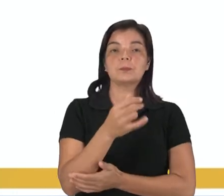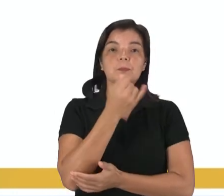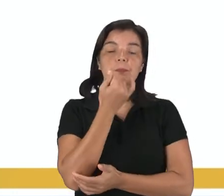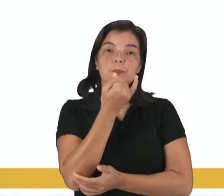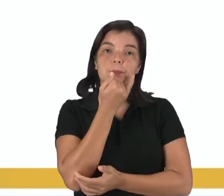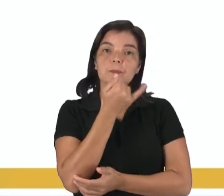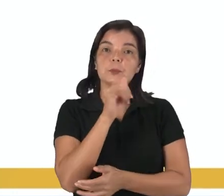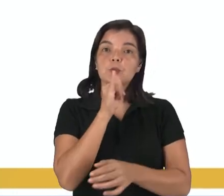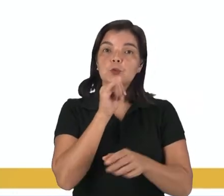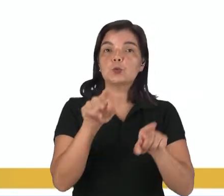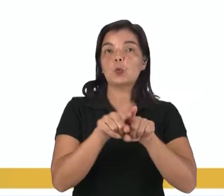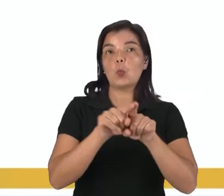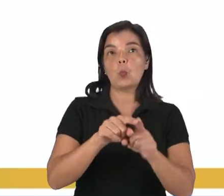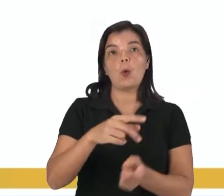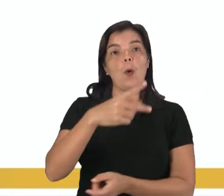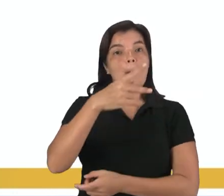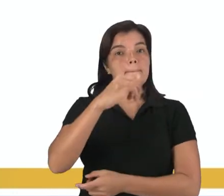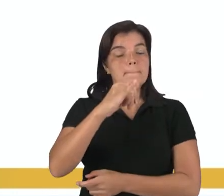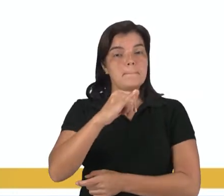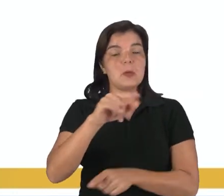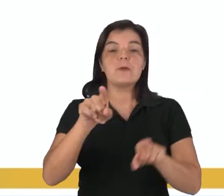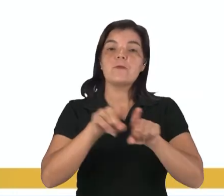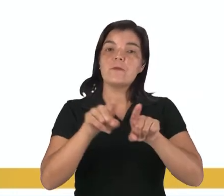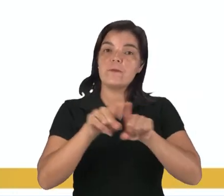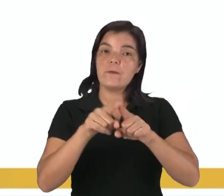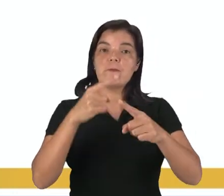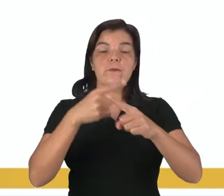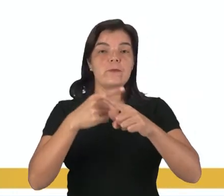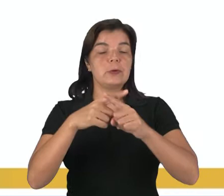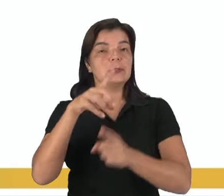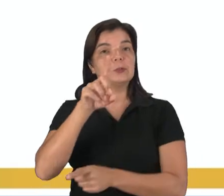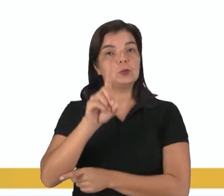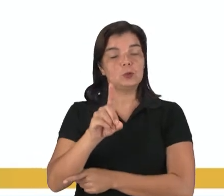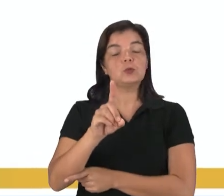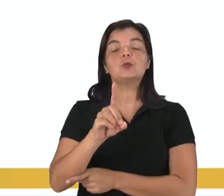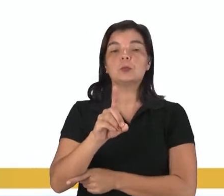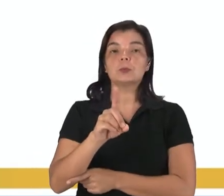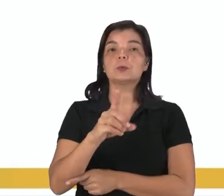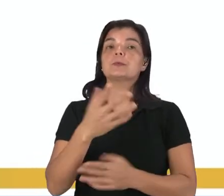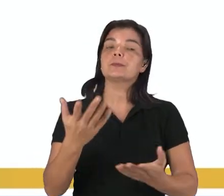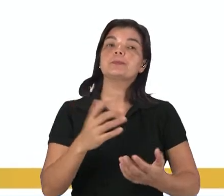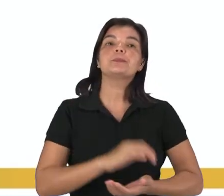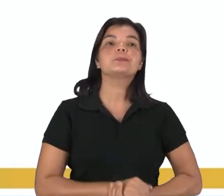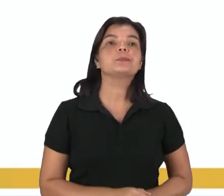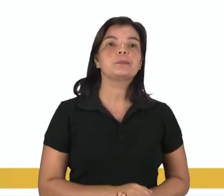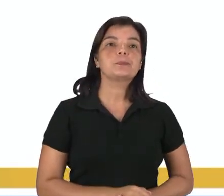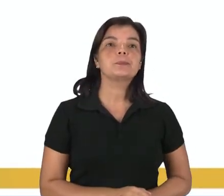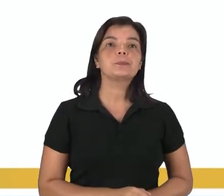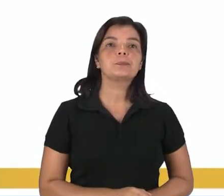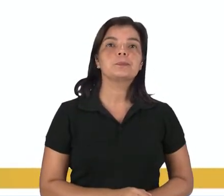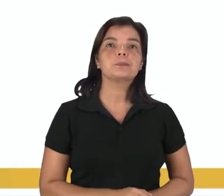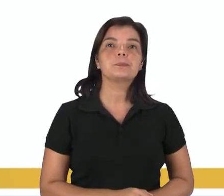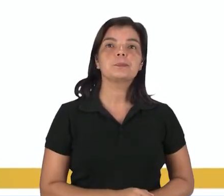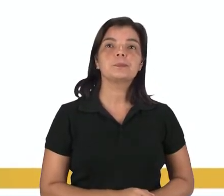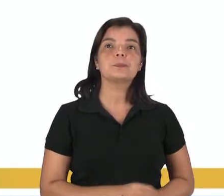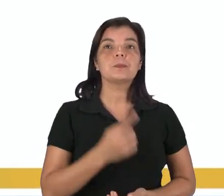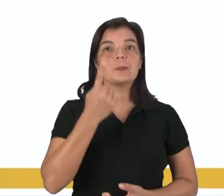perdão por pi vezes o diâmetro né já que duas vezes o raio é igual ao diâmetro certo